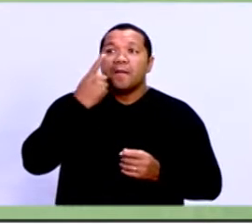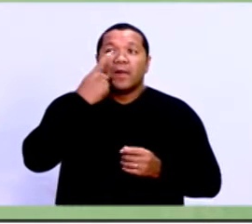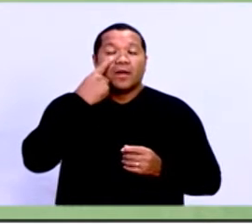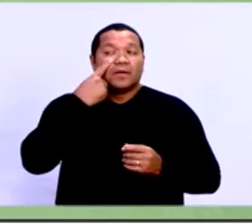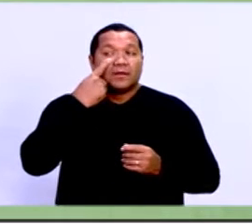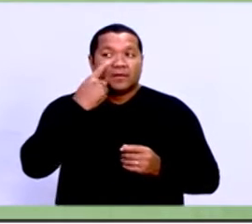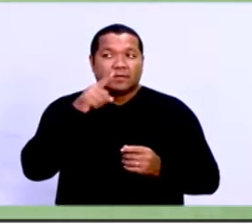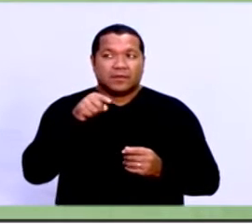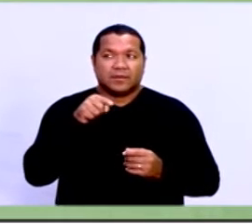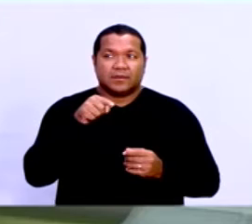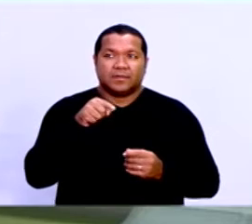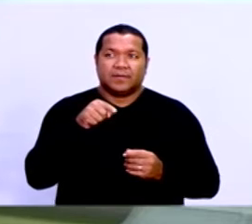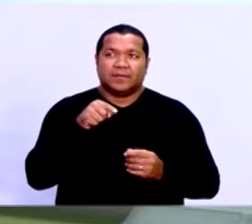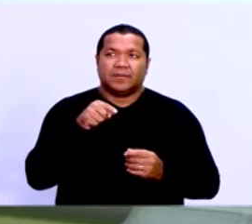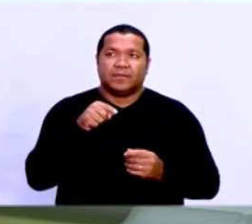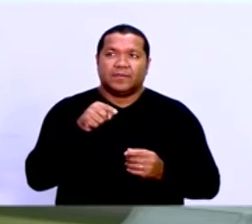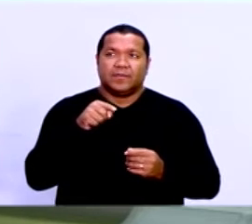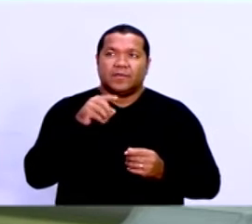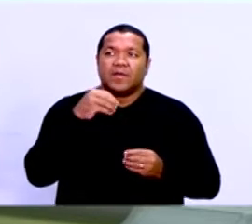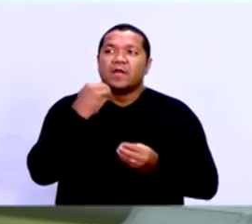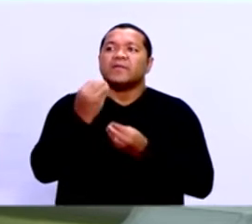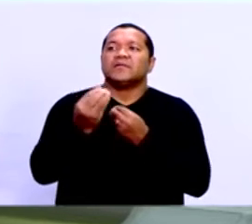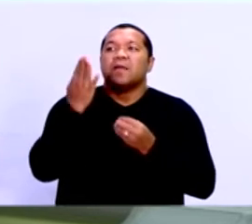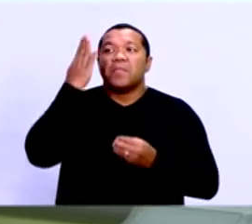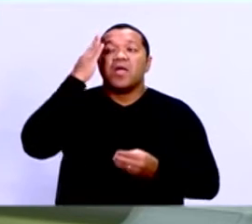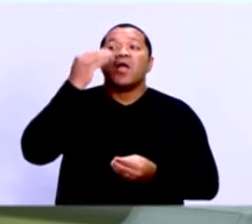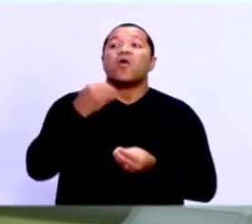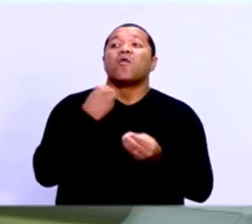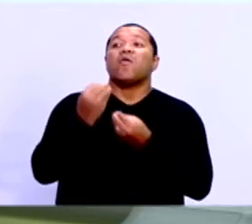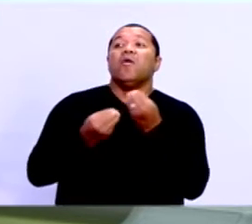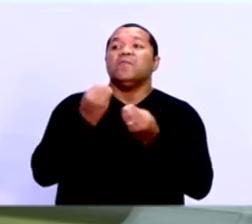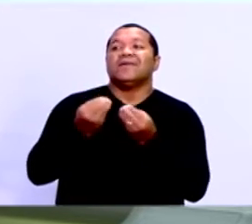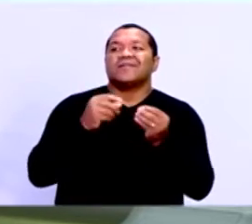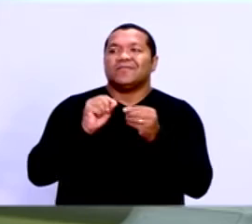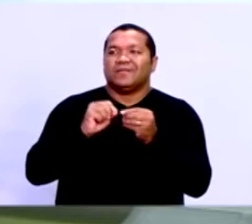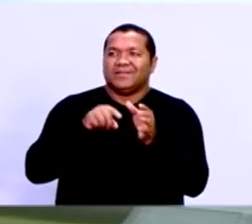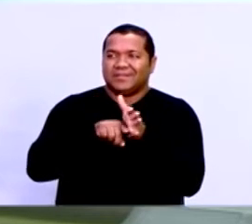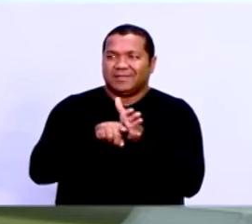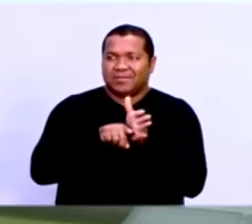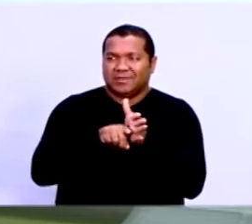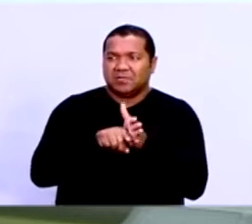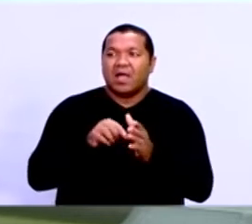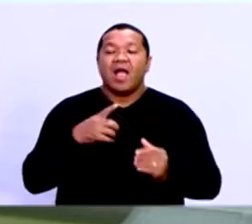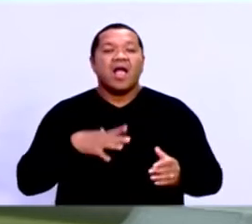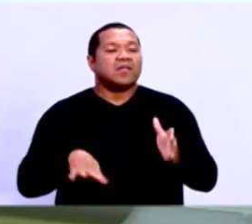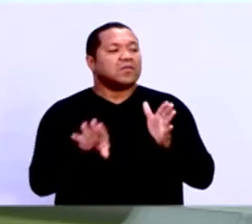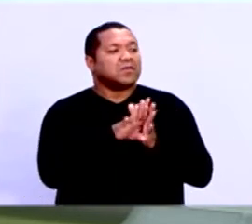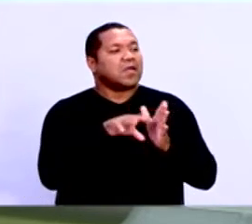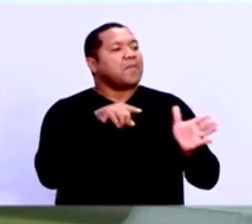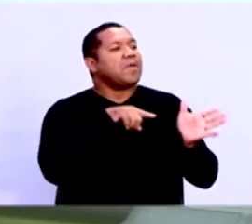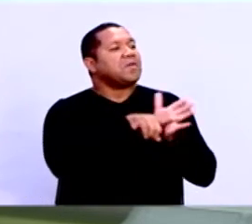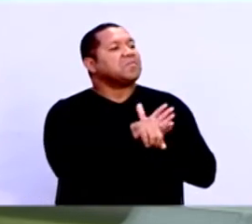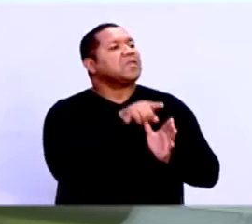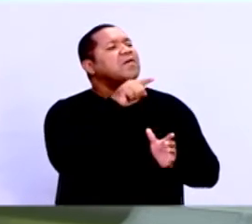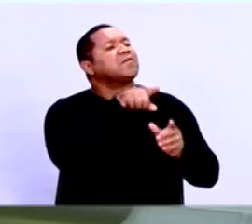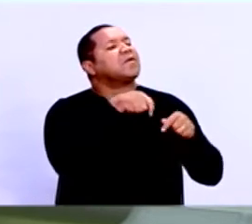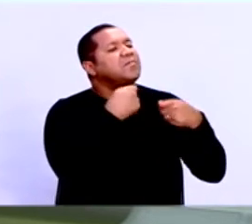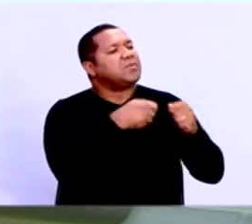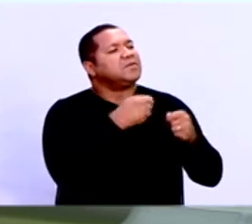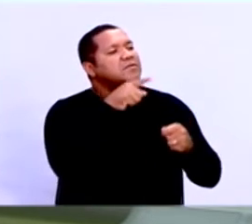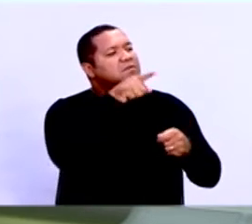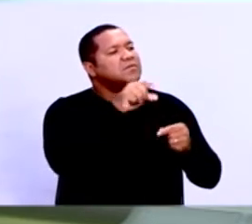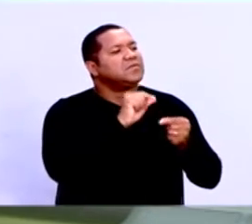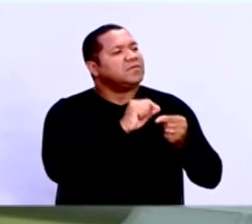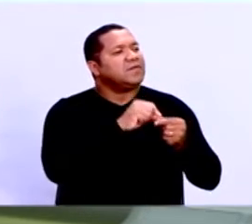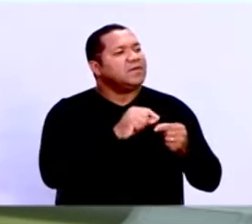pegar o como eu vou fazer o levantamento de requisitos é só chegar e perguntar do cliente que ele vai fazer